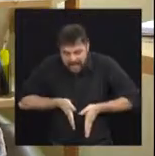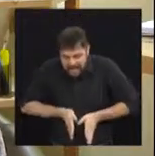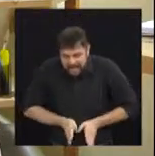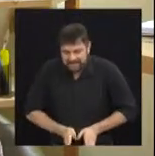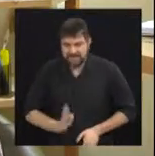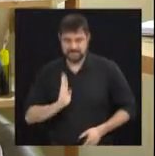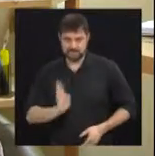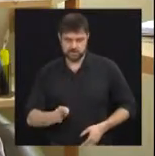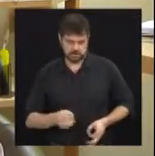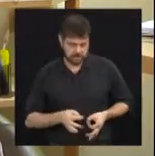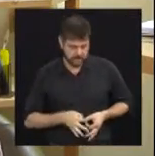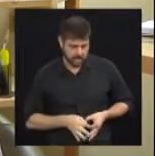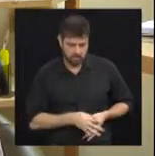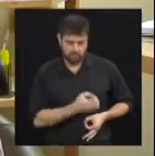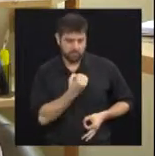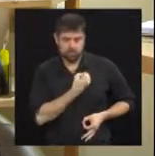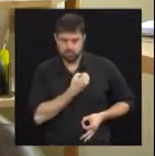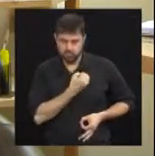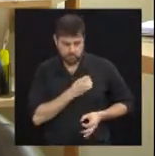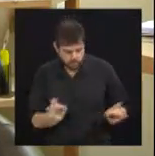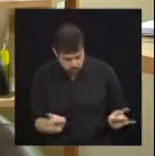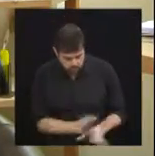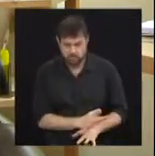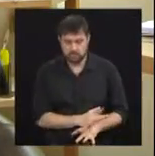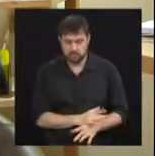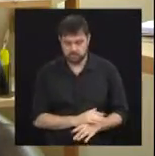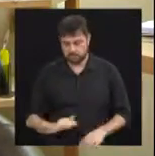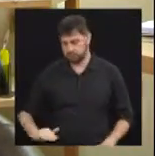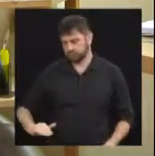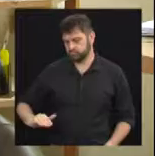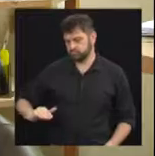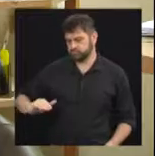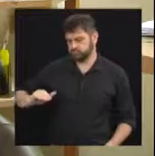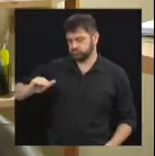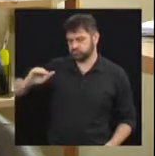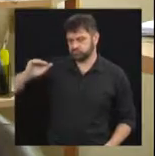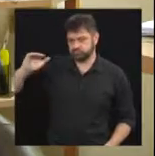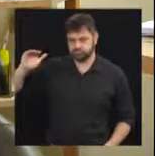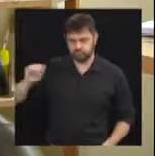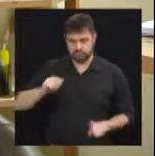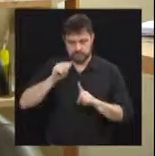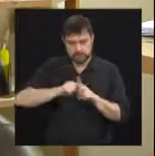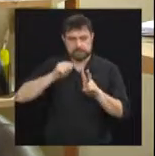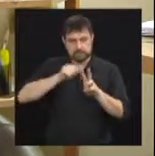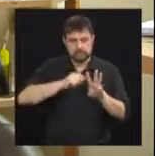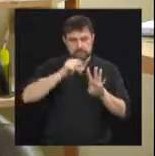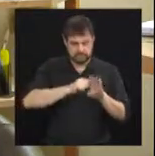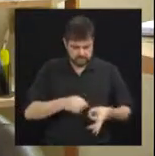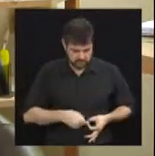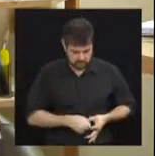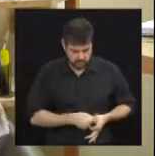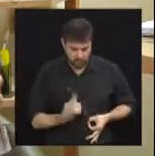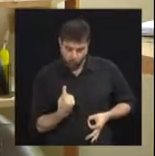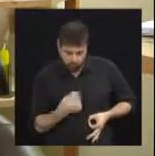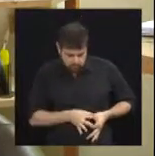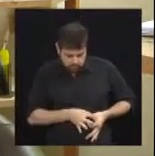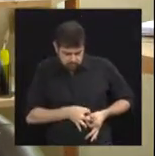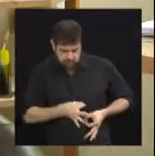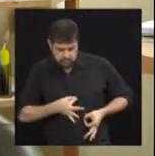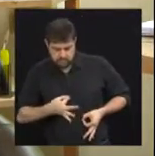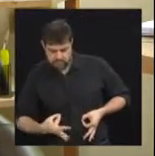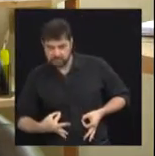um número pré-definido de óvulos nos ovários, vamos usando mês após mês, ou seja, ciclo após ciclo, uma